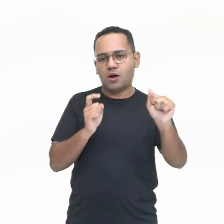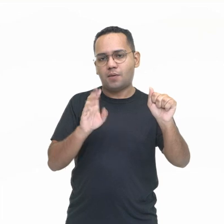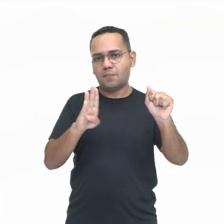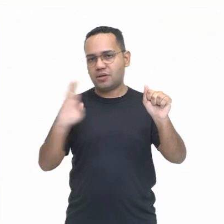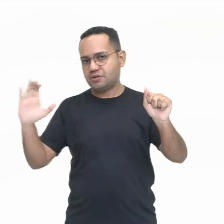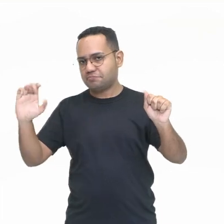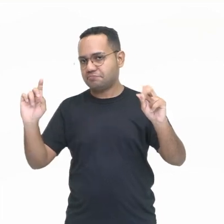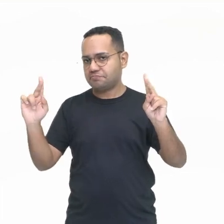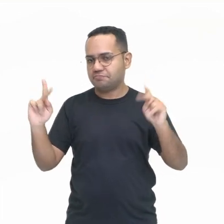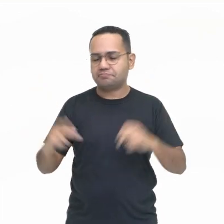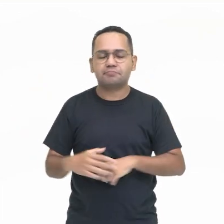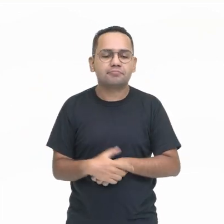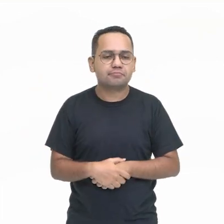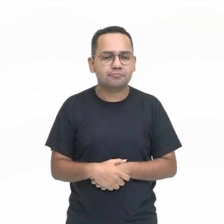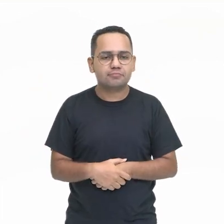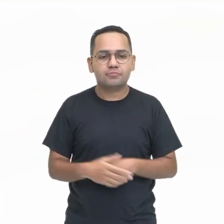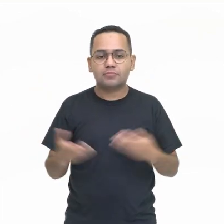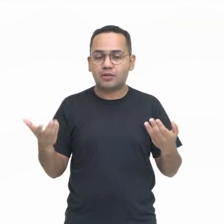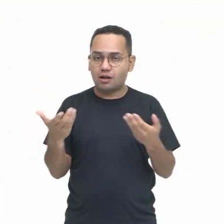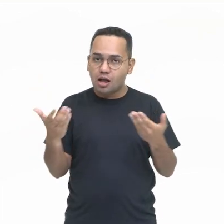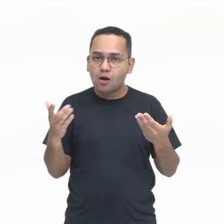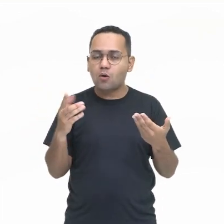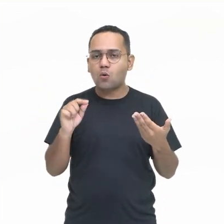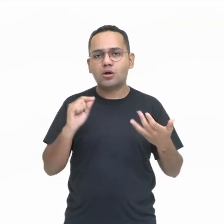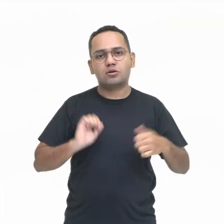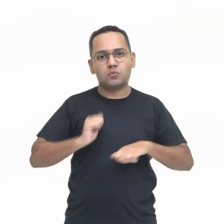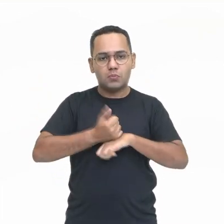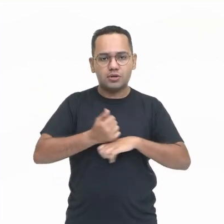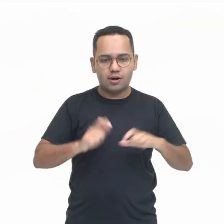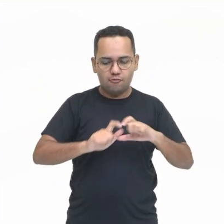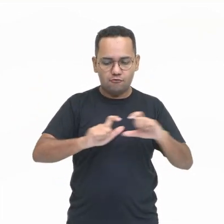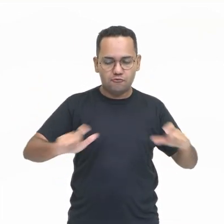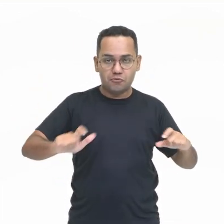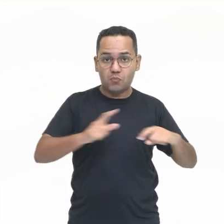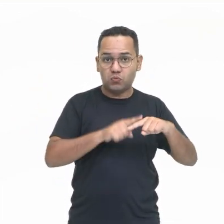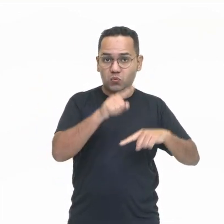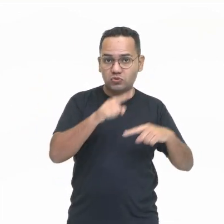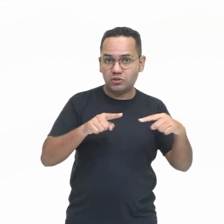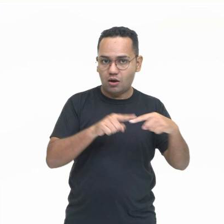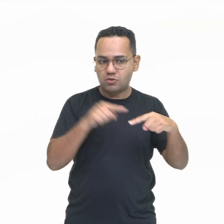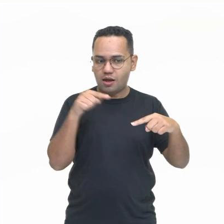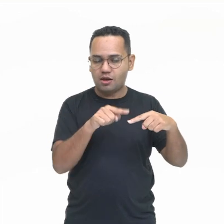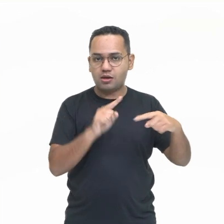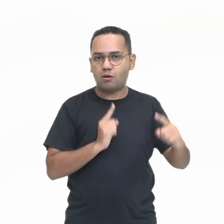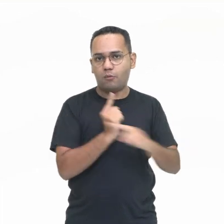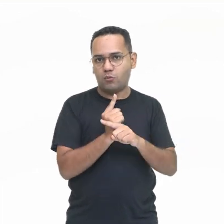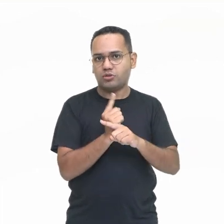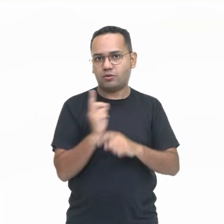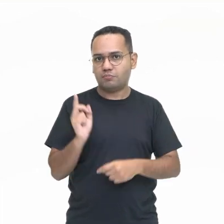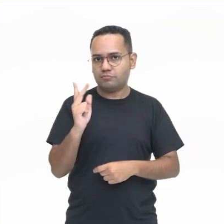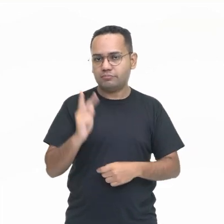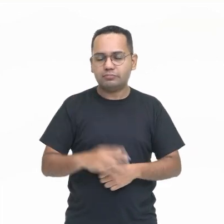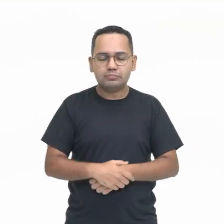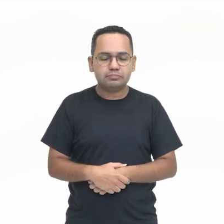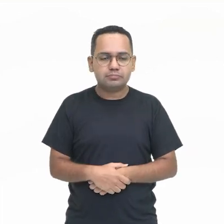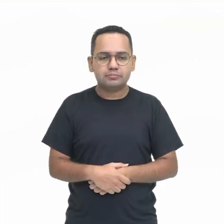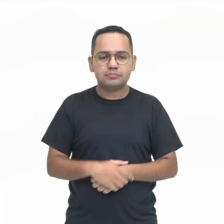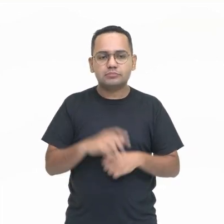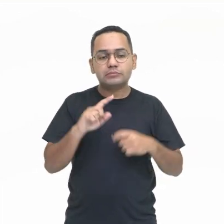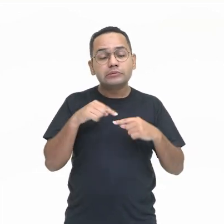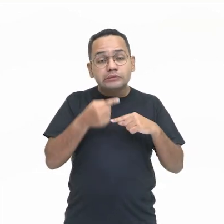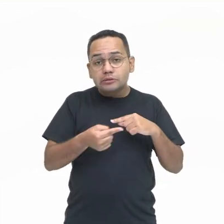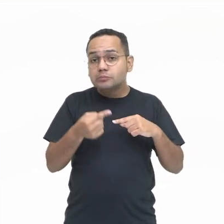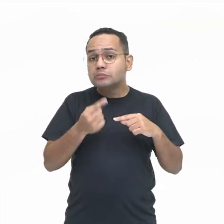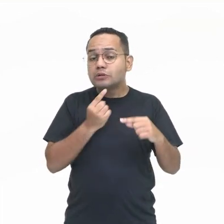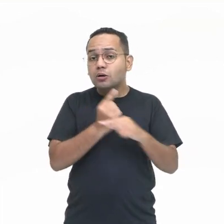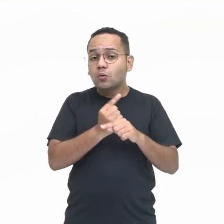E esses valores nós vamos substituir na fórmula para poder determinar então aí o valor do y do vértice da função, porque o y